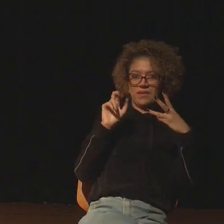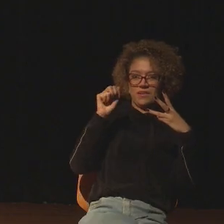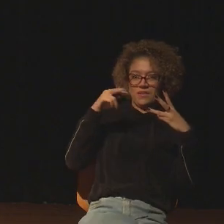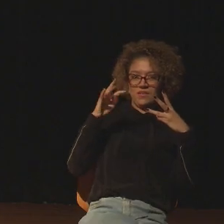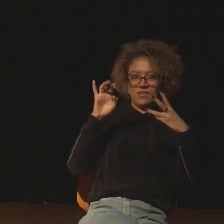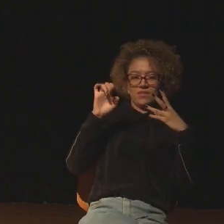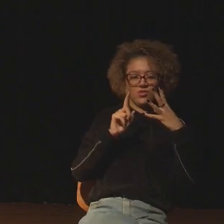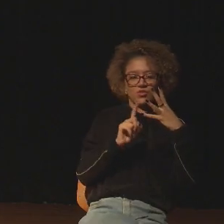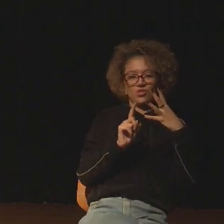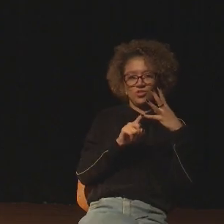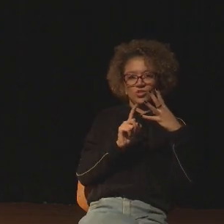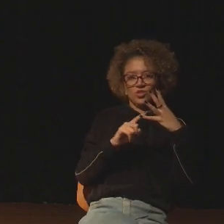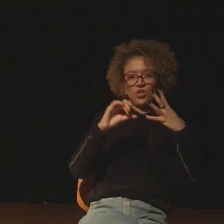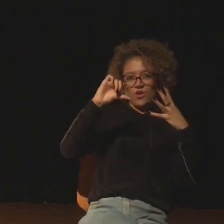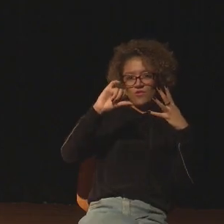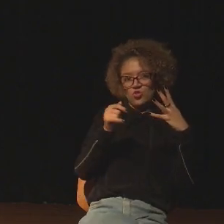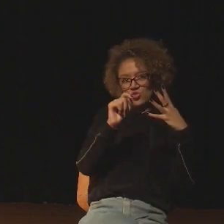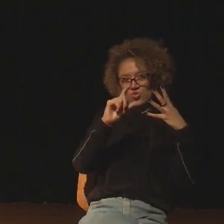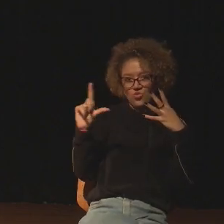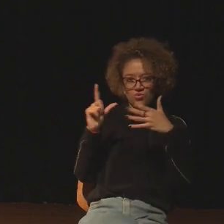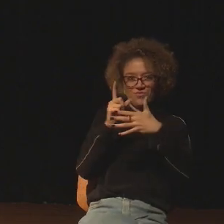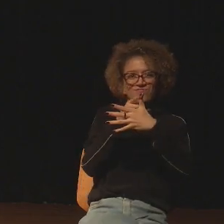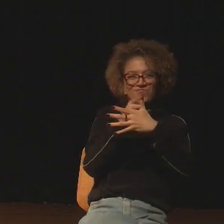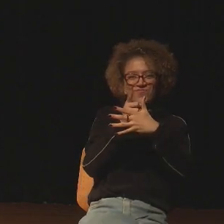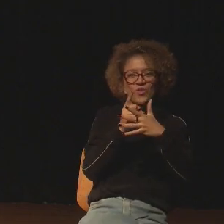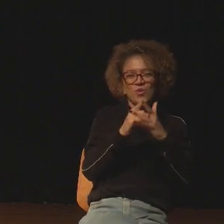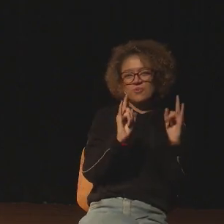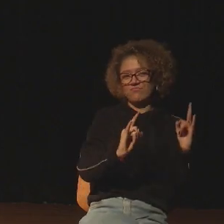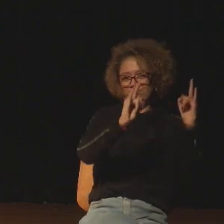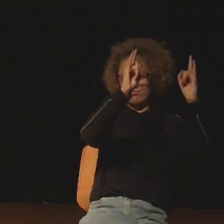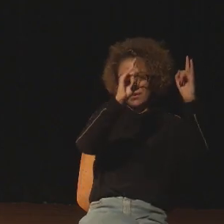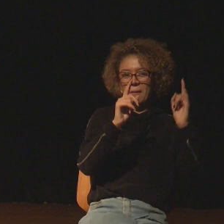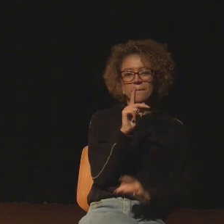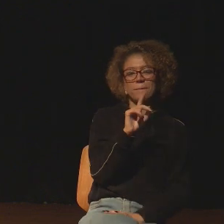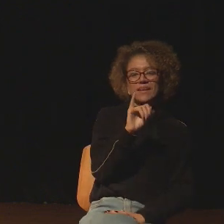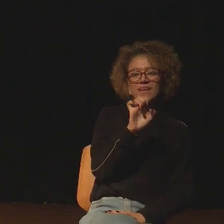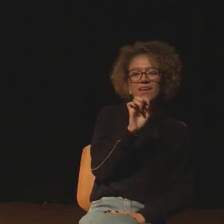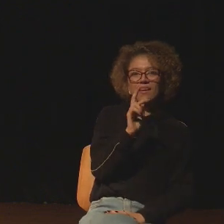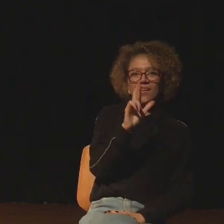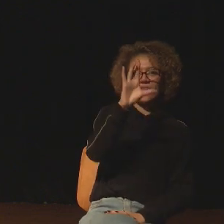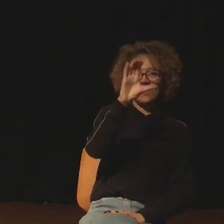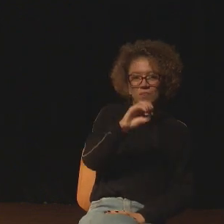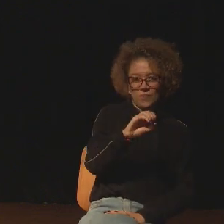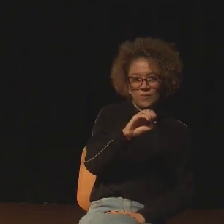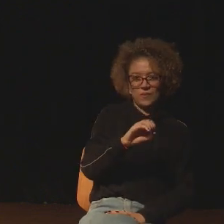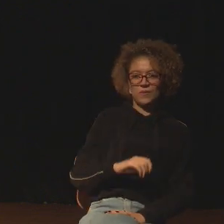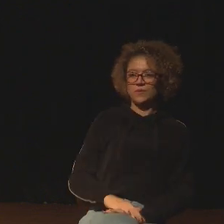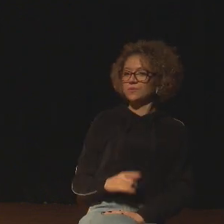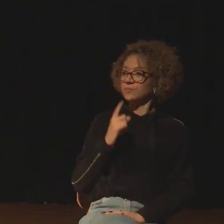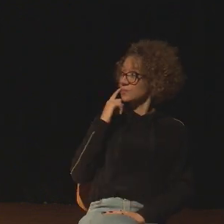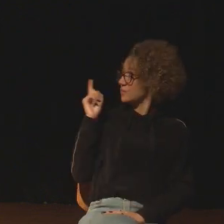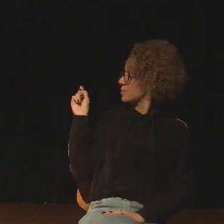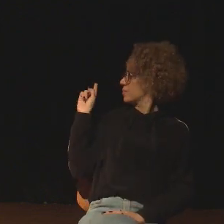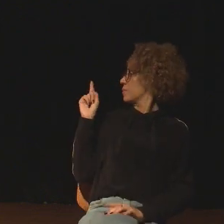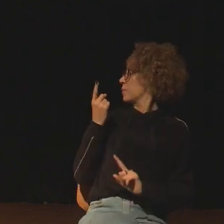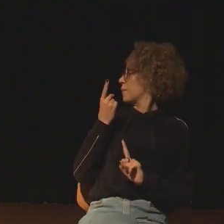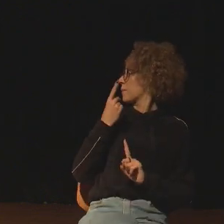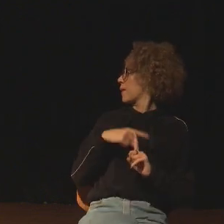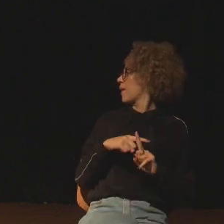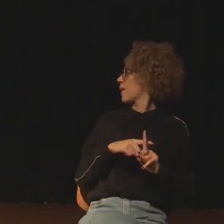Julho. Esse é o edifício novo do MASP, o Pietro Maria Bardi, e esse é o Belvedere, o